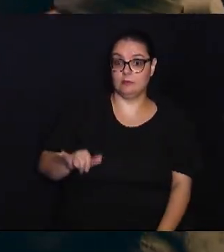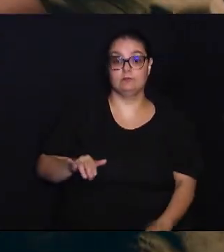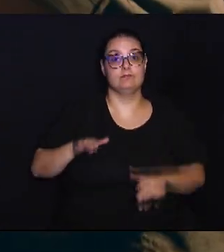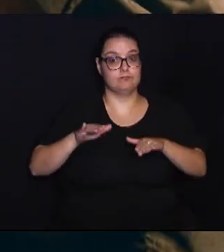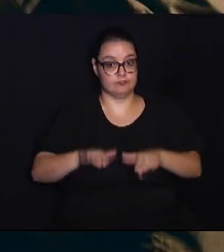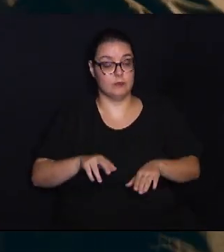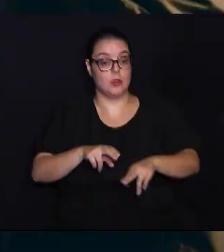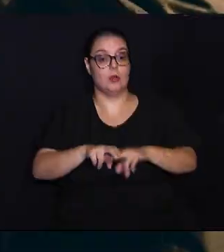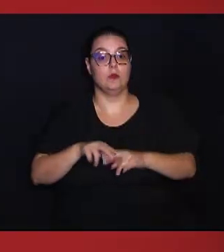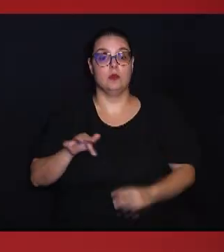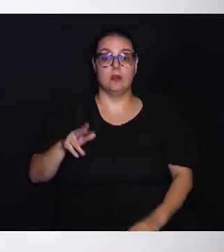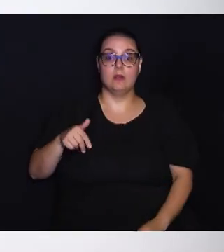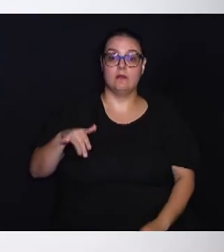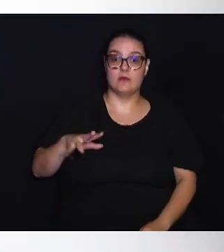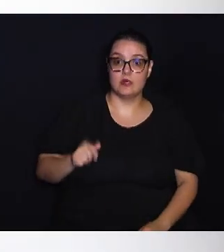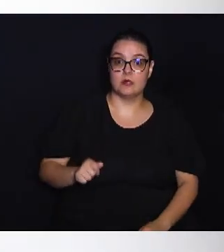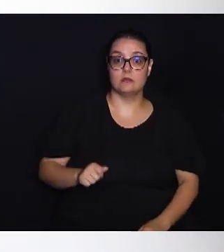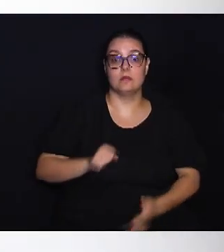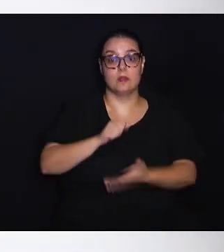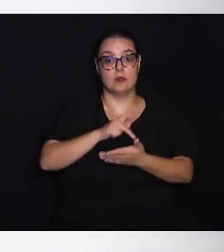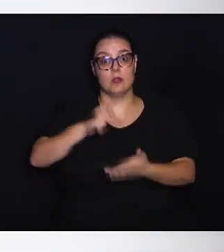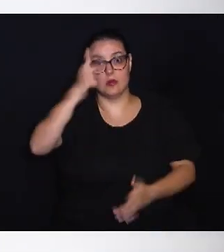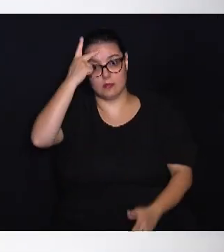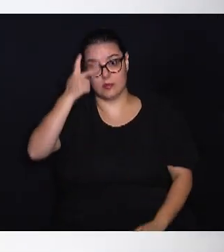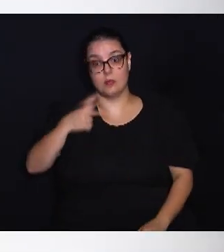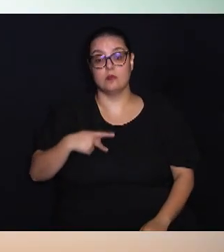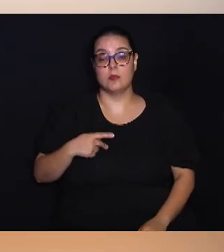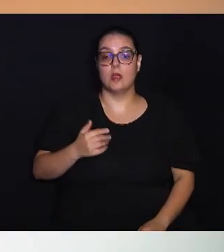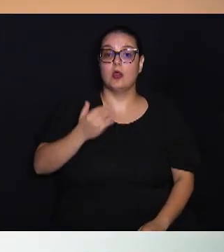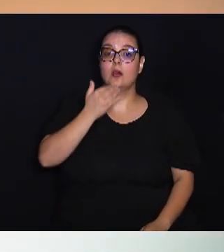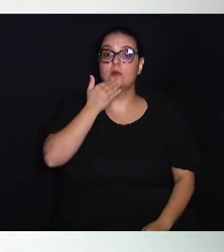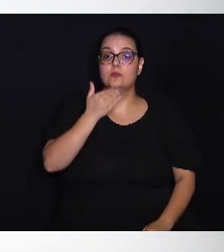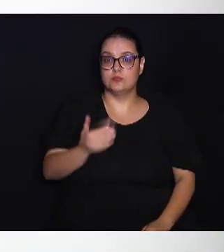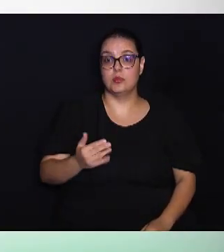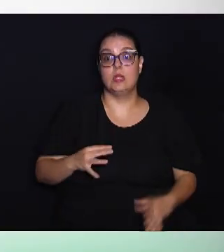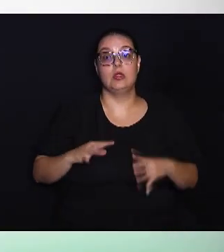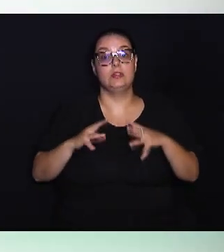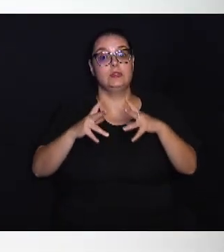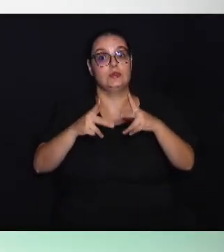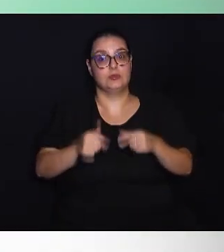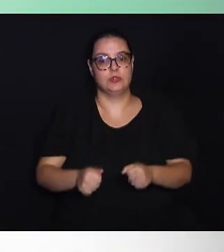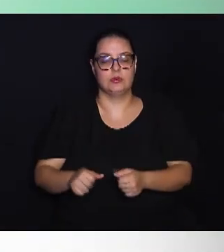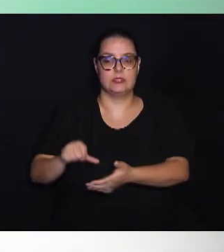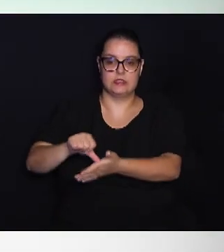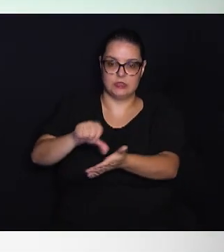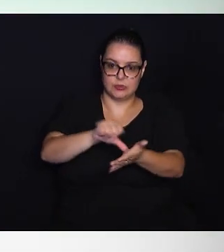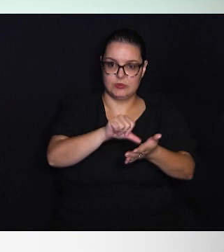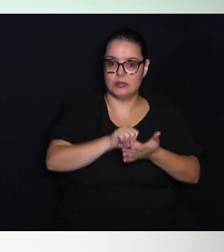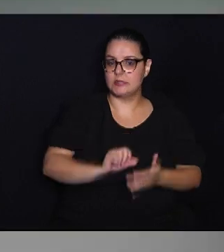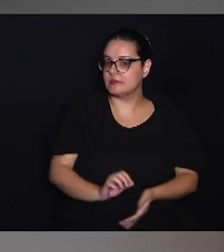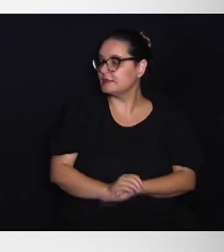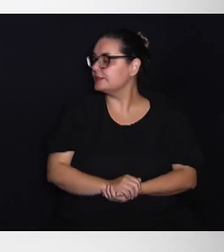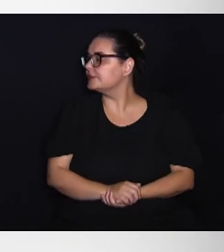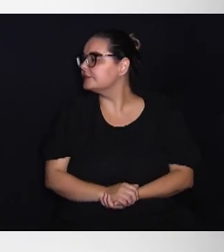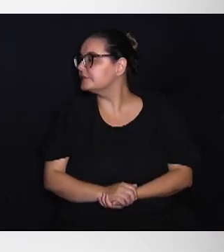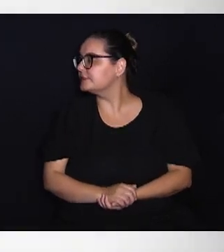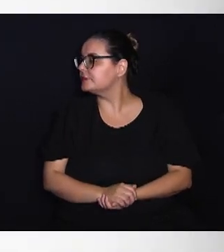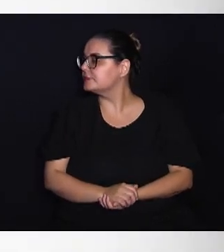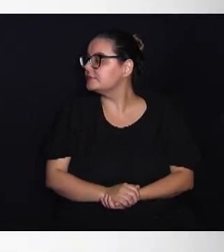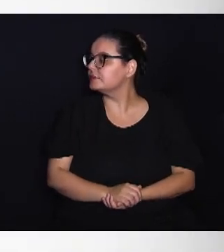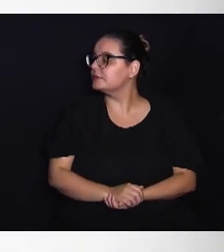veio para ficar por isso a franquia criou um aplicativo próprio para o pedido em todas as